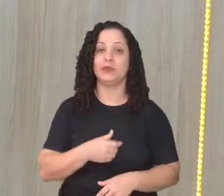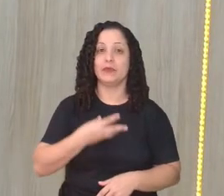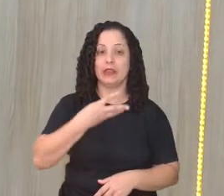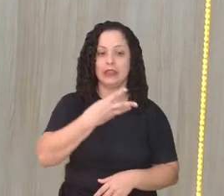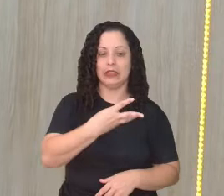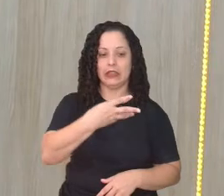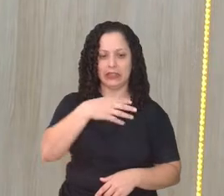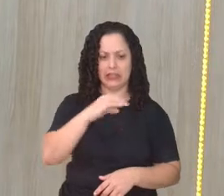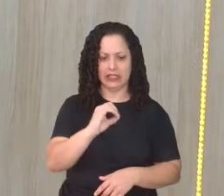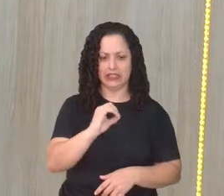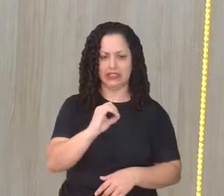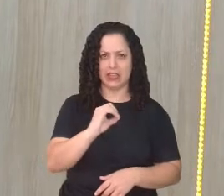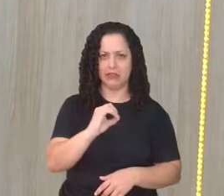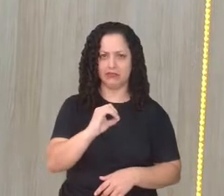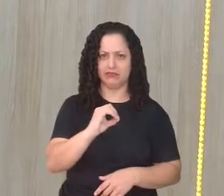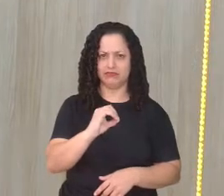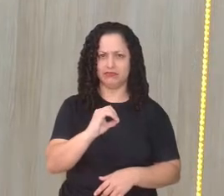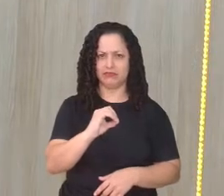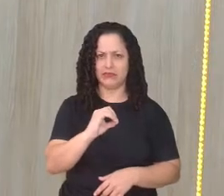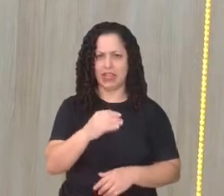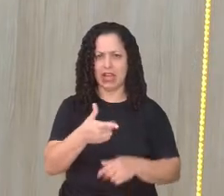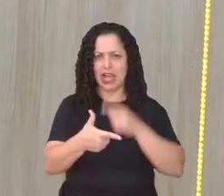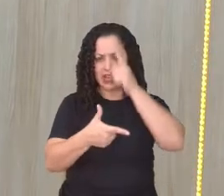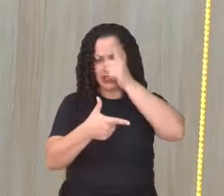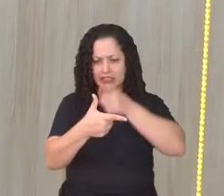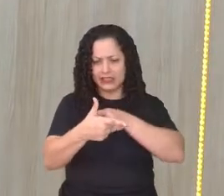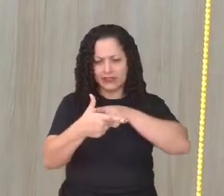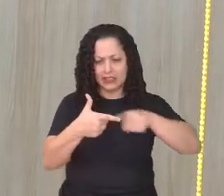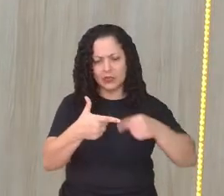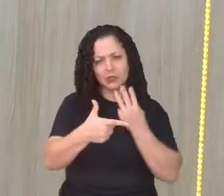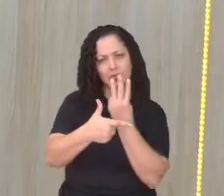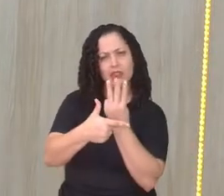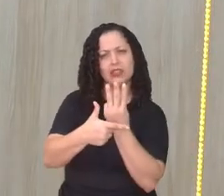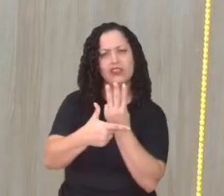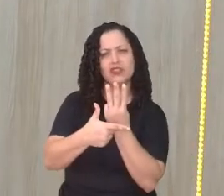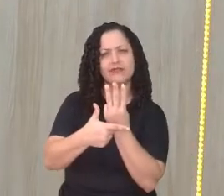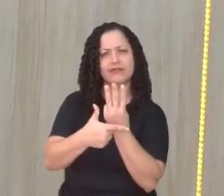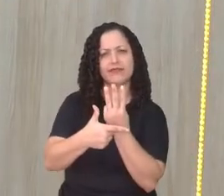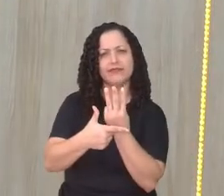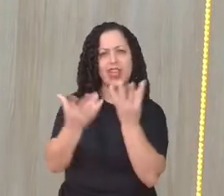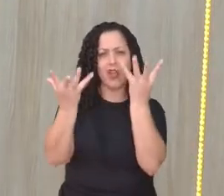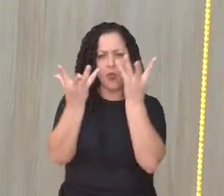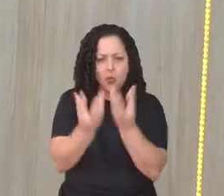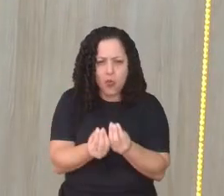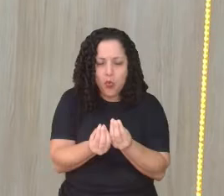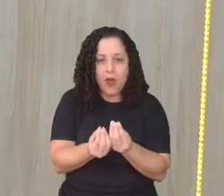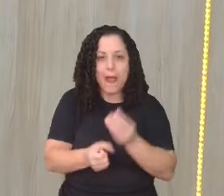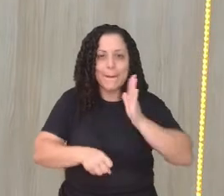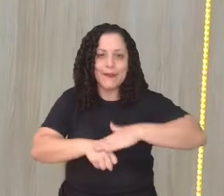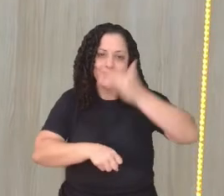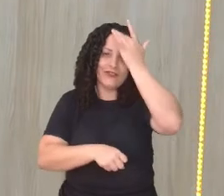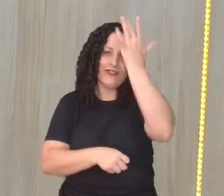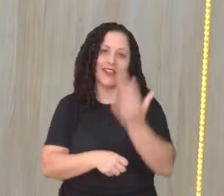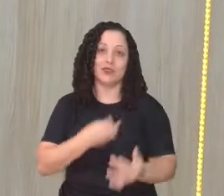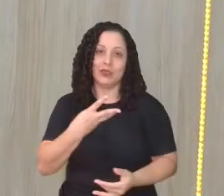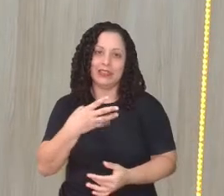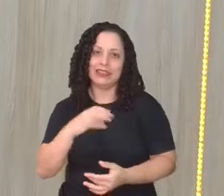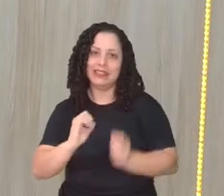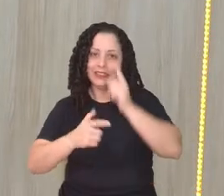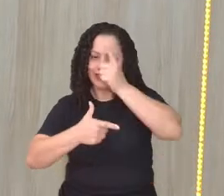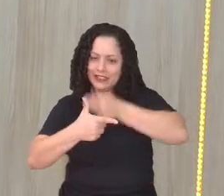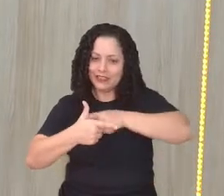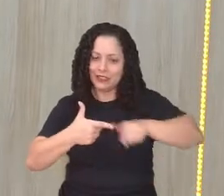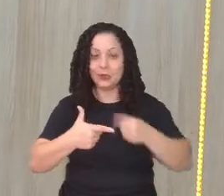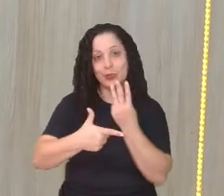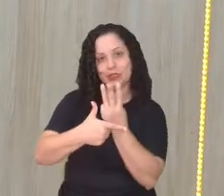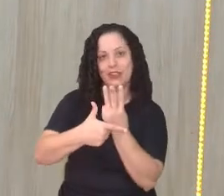30, para eu dividir para 3, por que eu decompus? Porque é mais fácil pegar 30 e dividir para 3, né? Pensa em